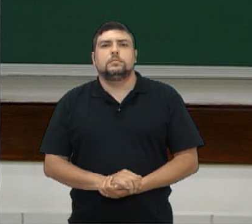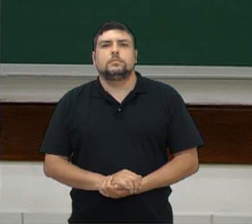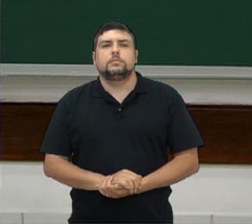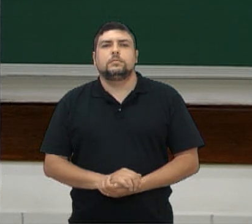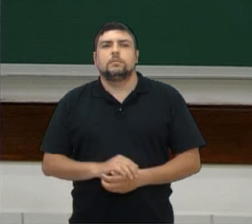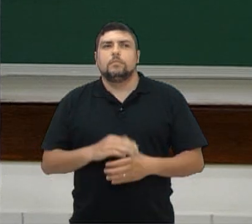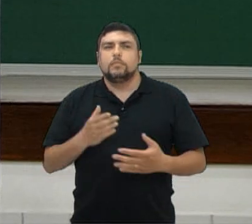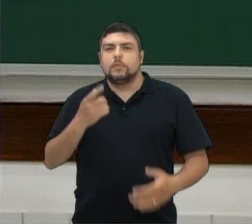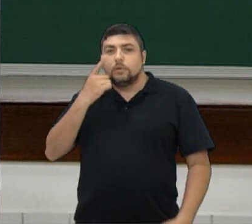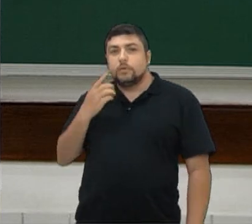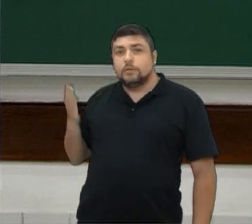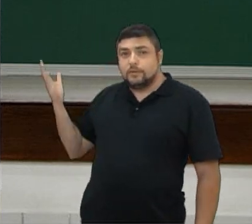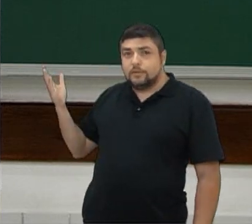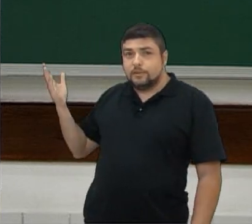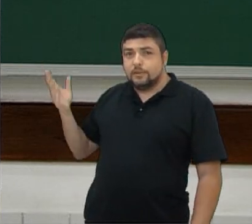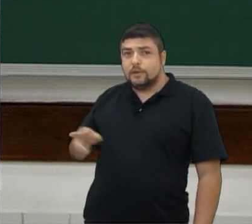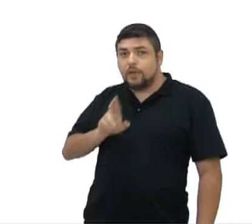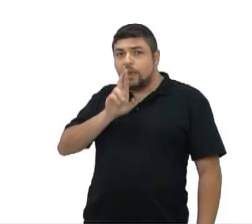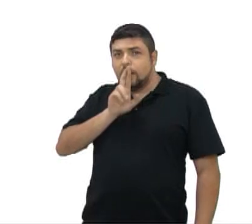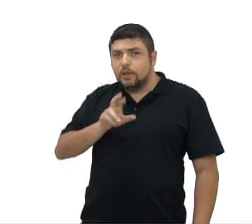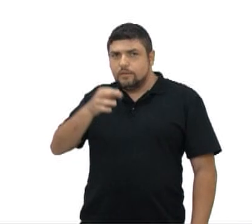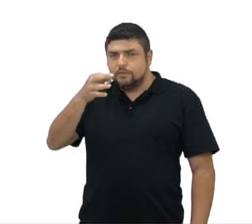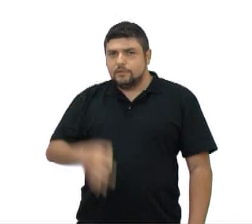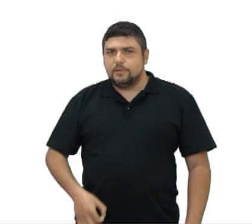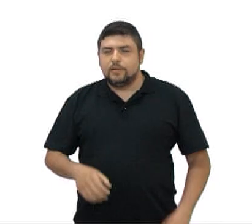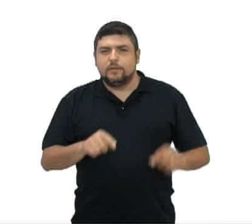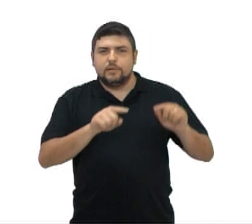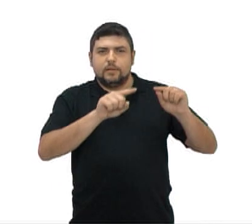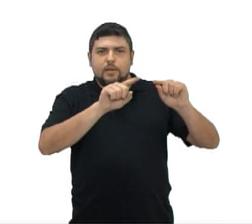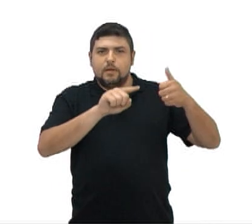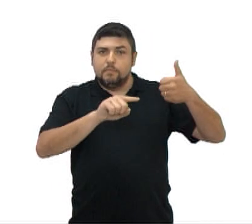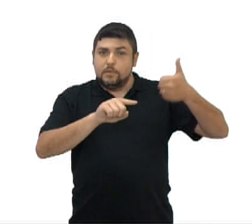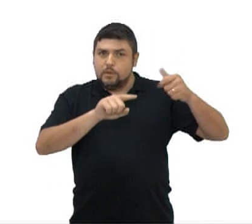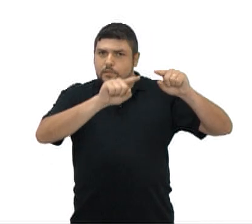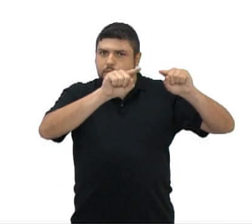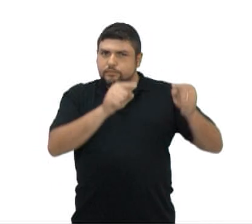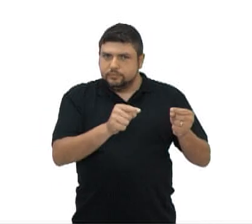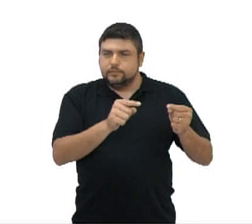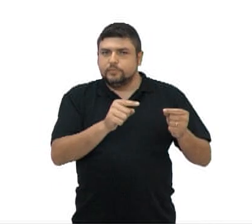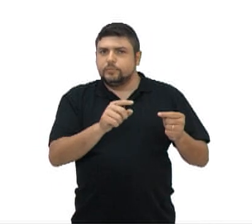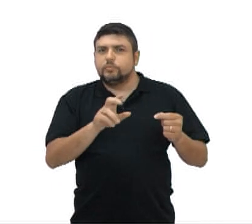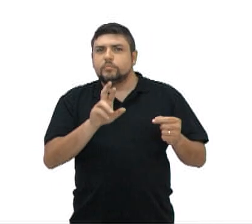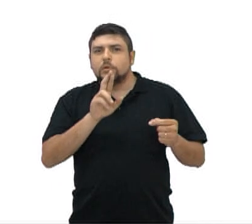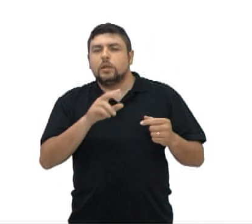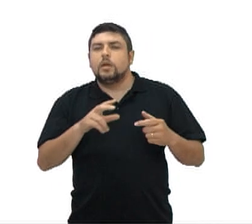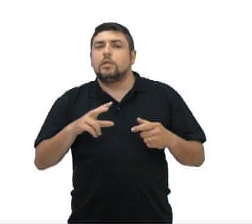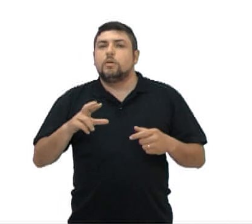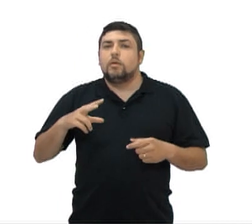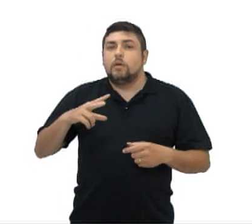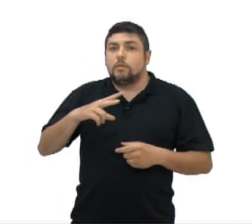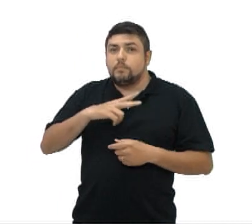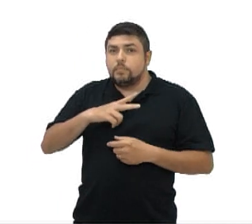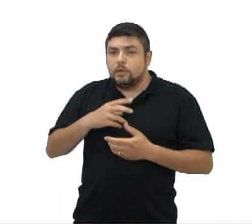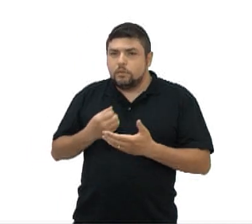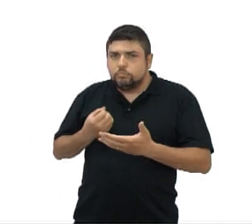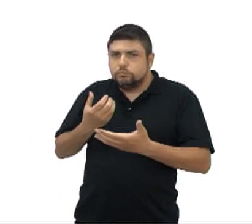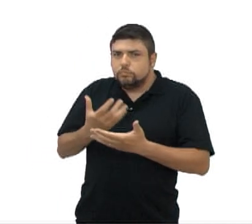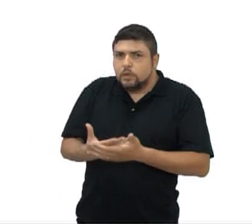Então, olha lá, quem assinalou a primeira proposta, né, a primeira afirmativa, acertou. Né, os relatos pessoais são narrados em